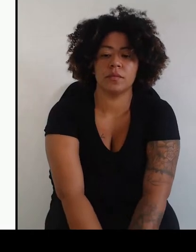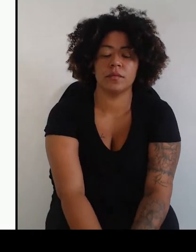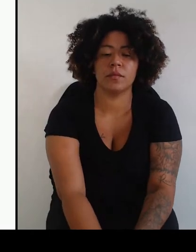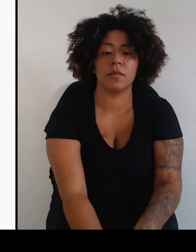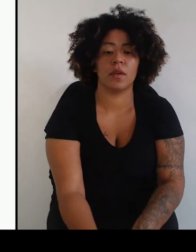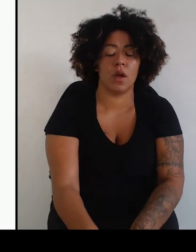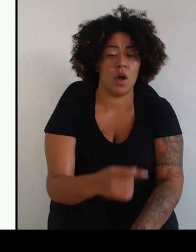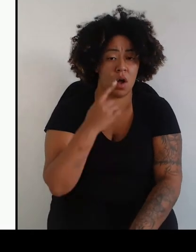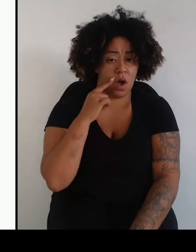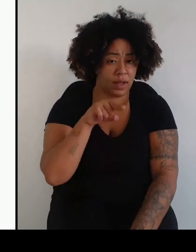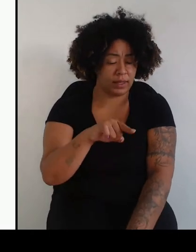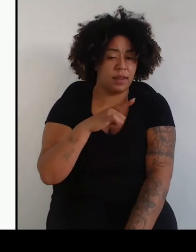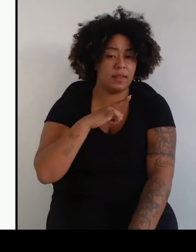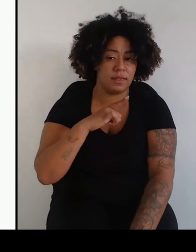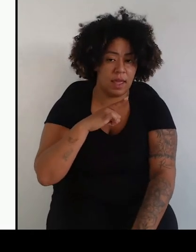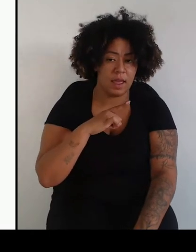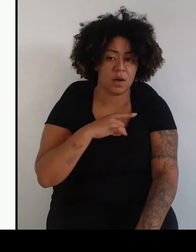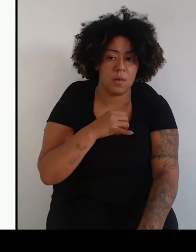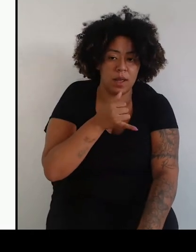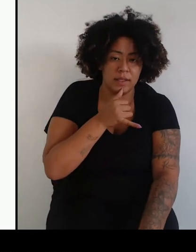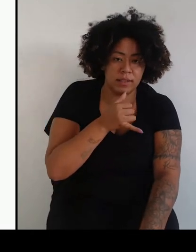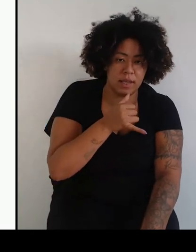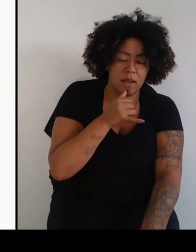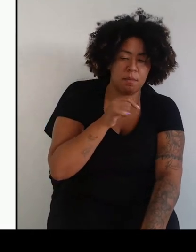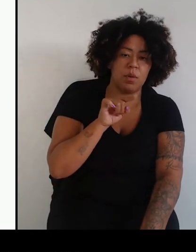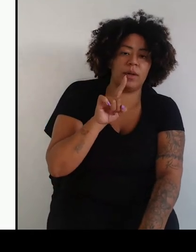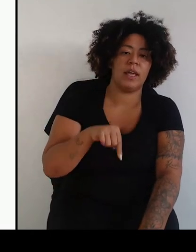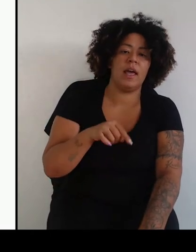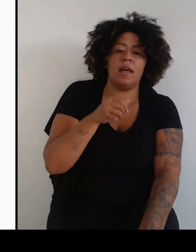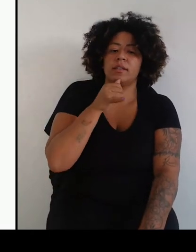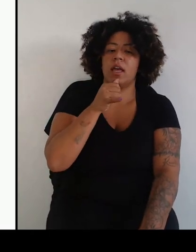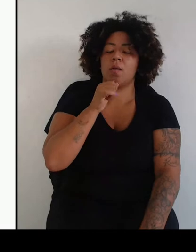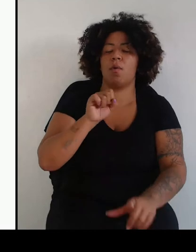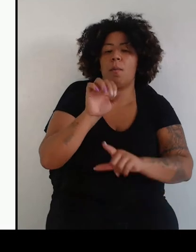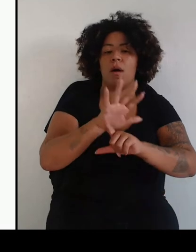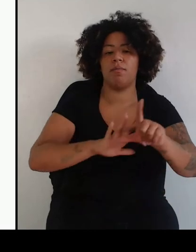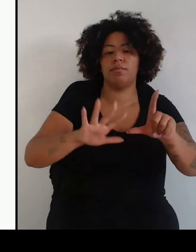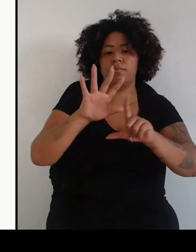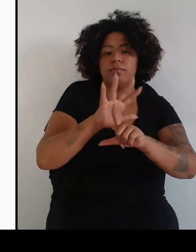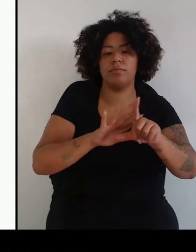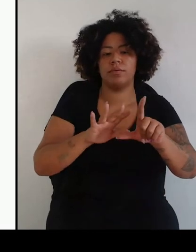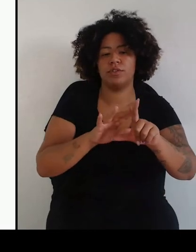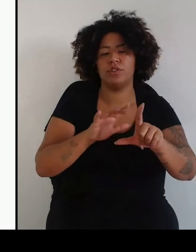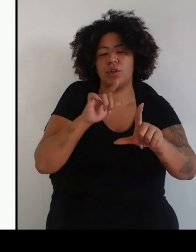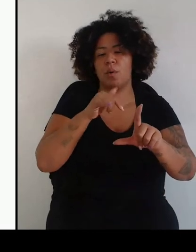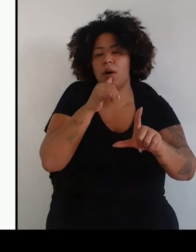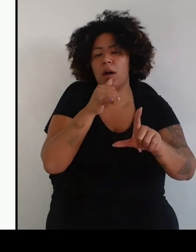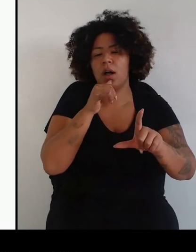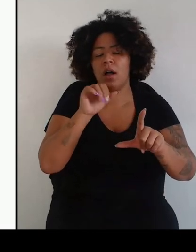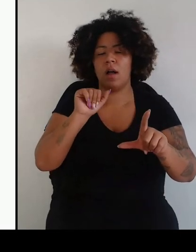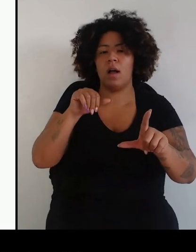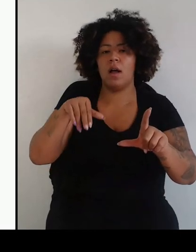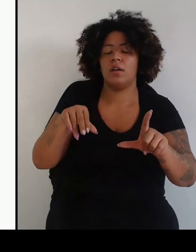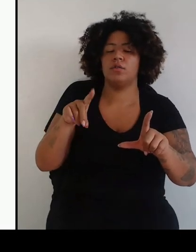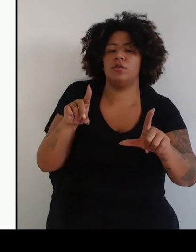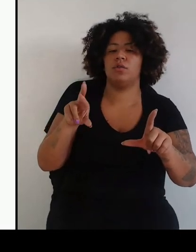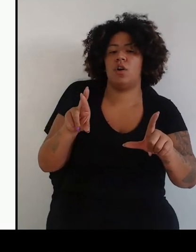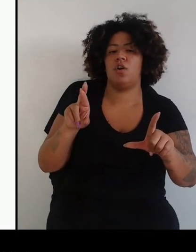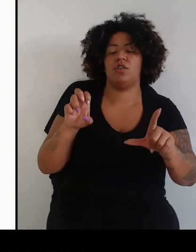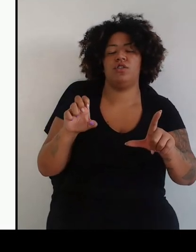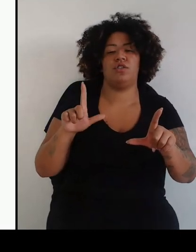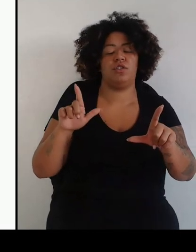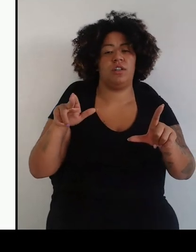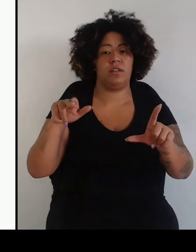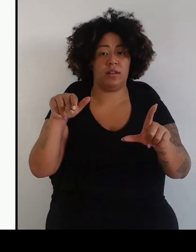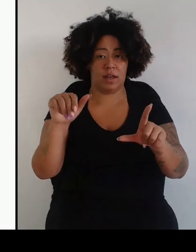como de uma figura andrógina nós vemos a figura aqui que traz elementos de